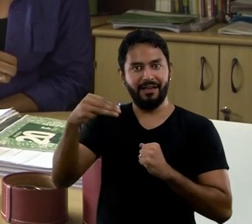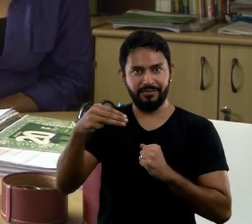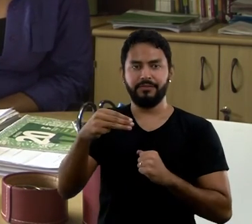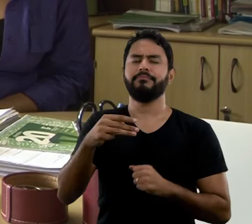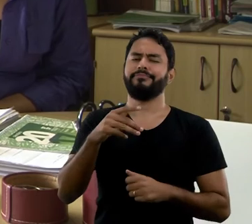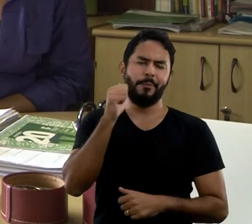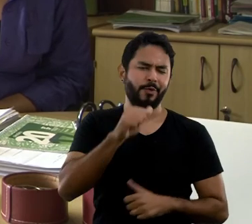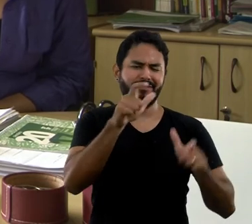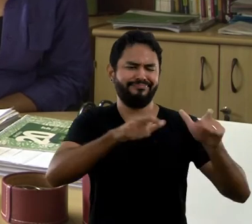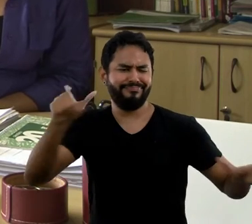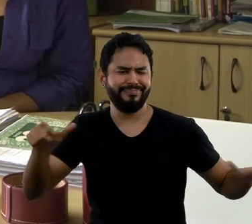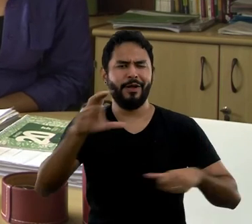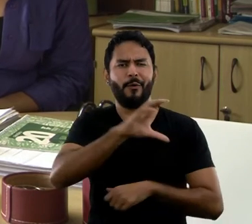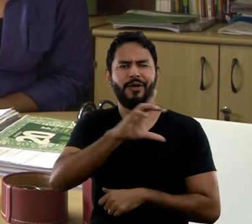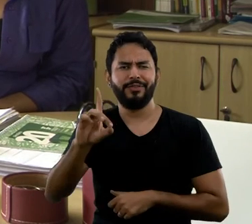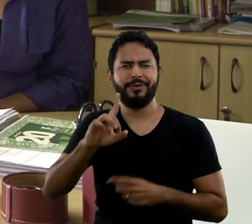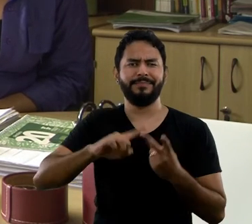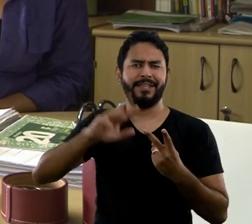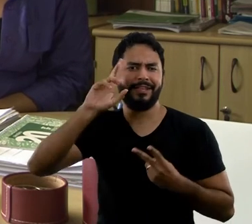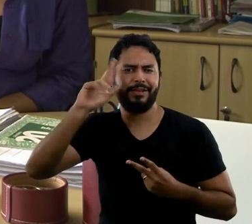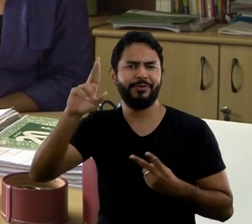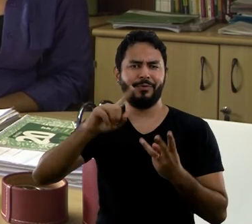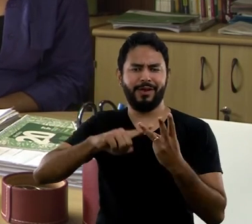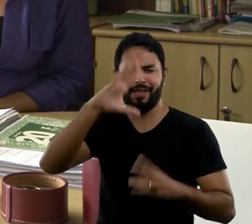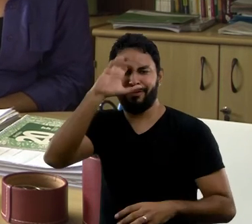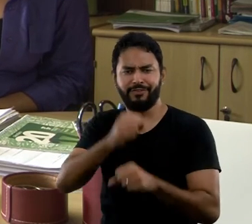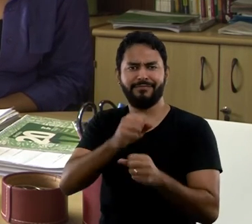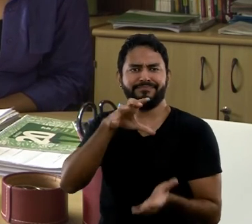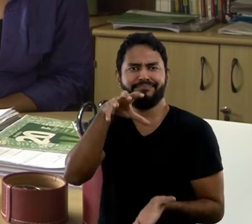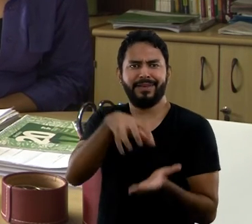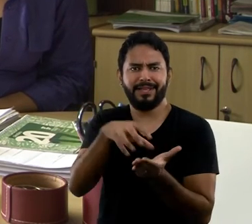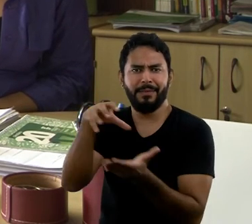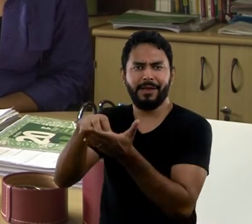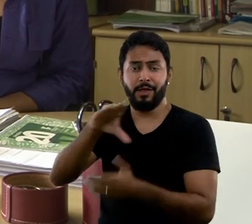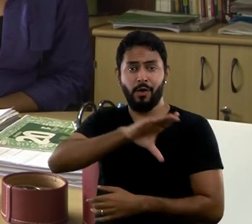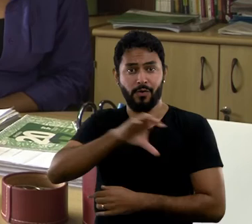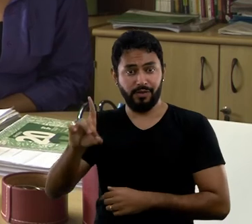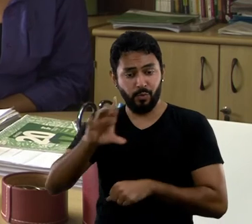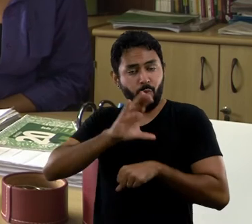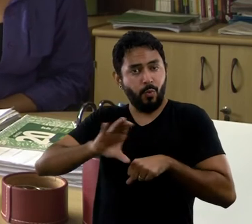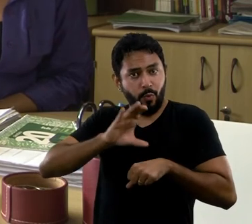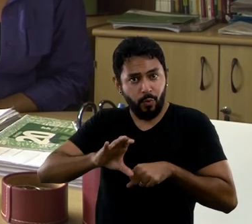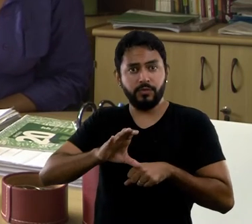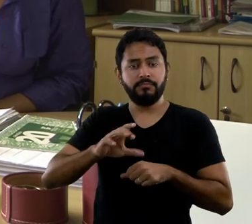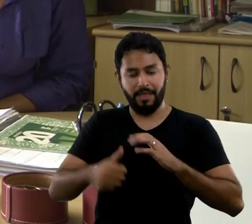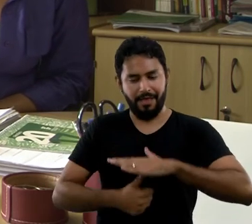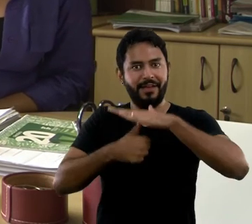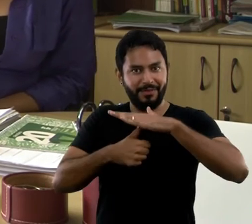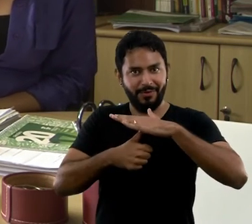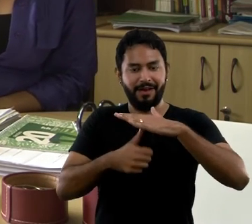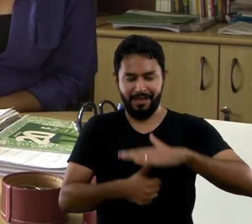coordenadoras, diretoras, chefes de departamento, coordenadora de curso, reitora,